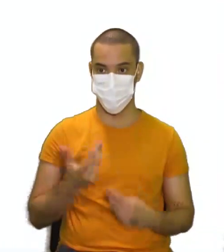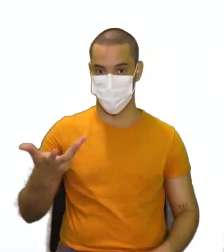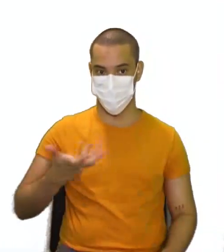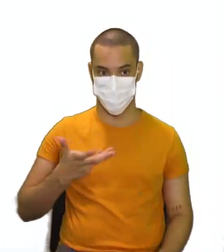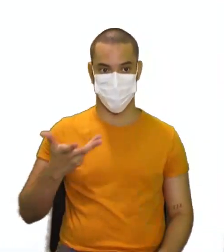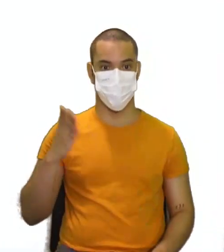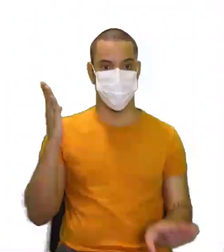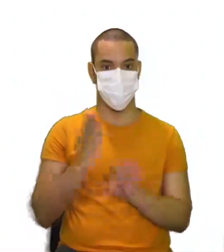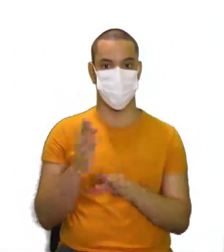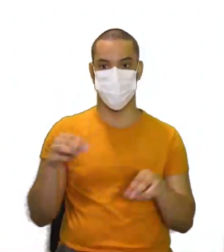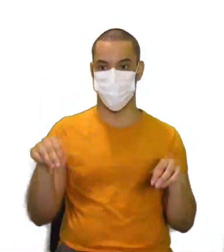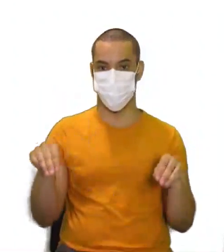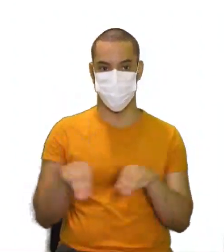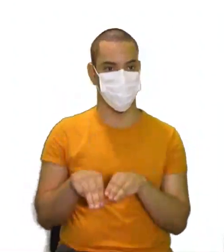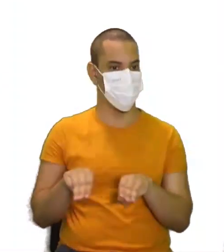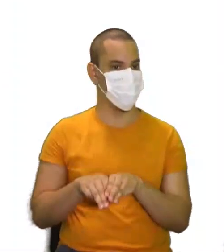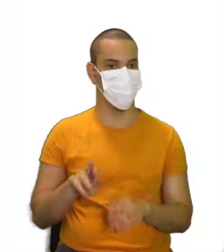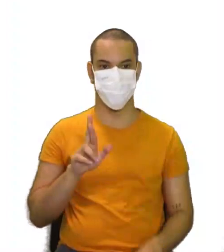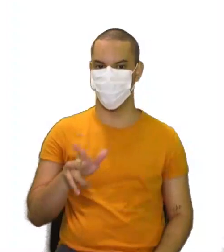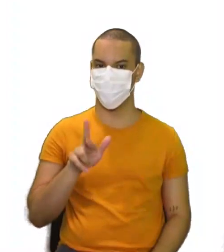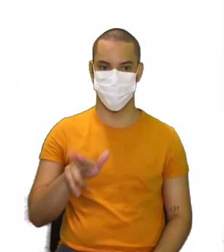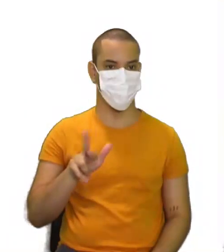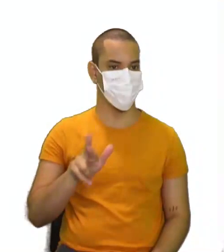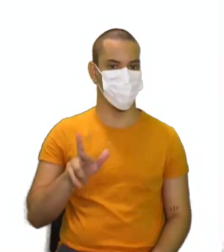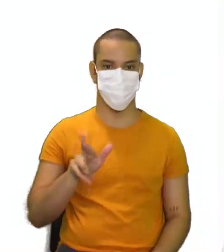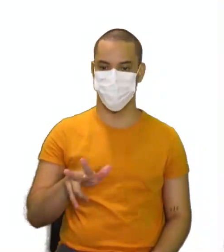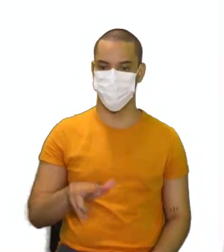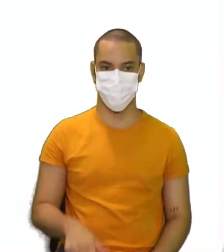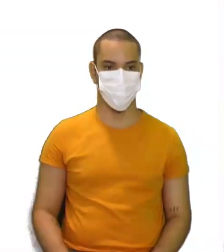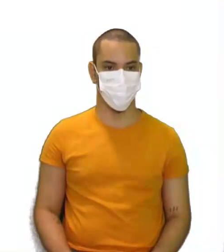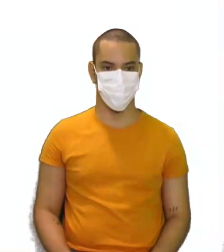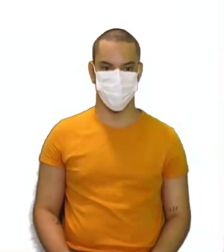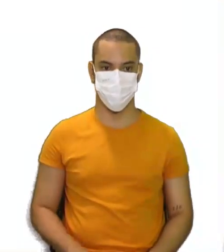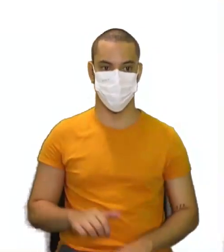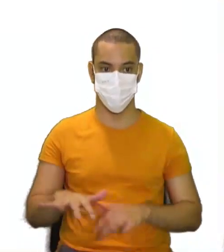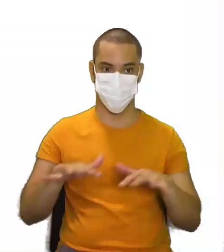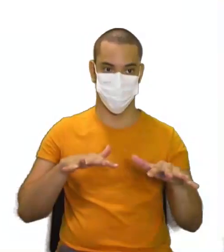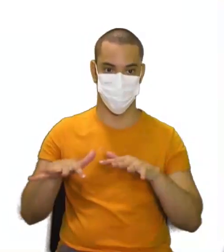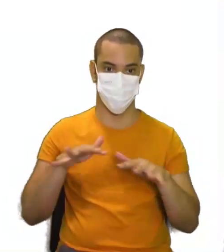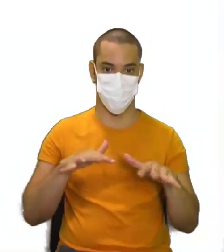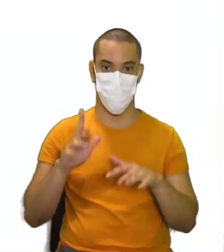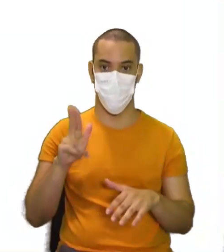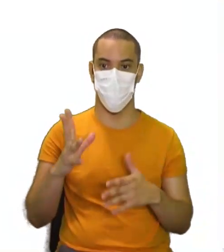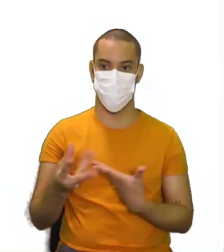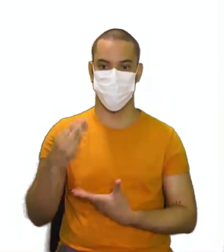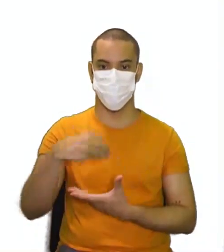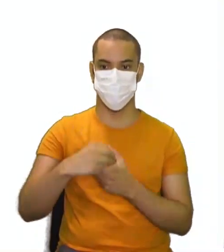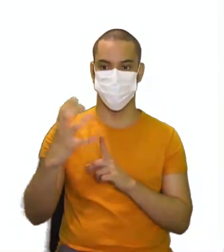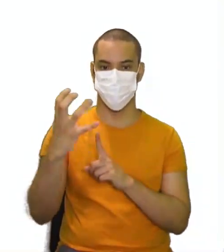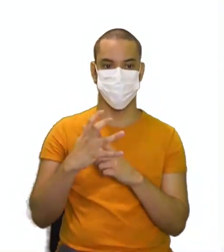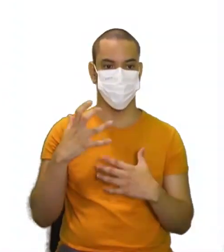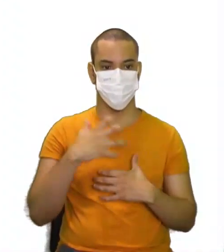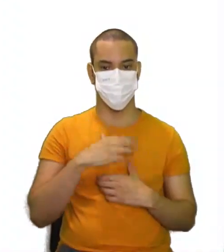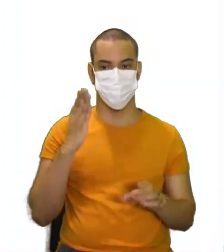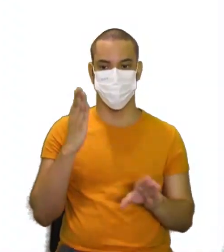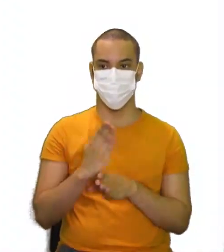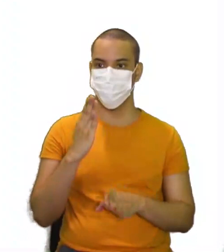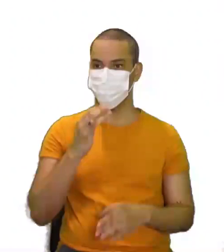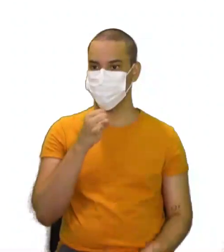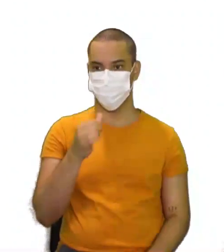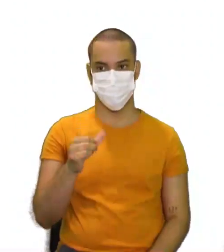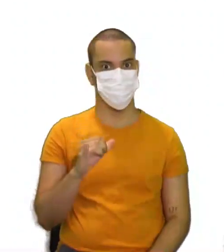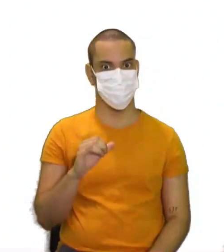força magnética é paralela. Não é aceleração, né, gente? E o movimento da partícula não é afetado pela presença da corrente